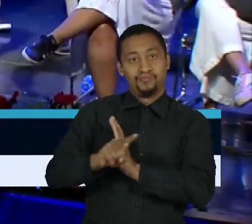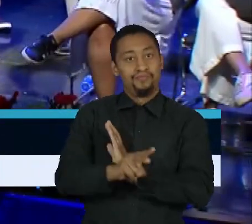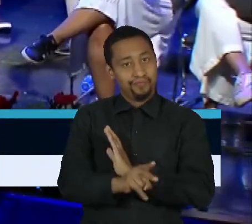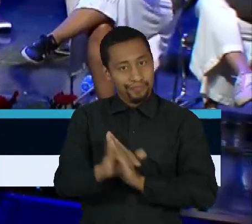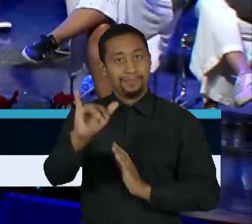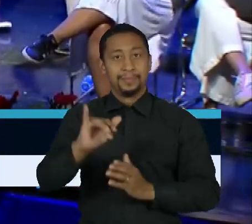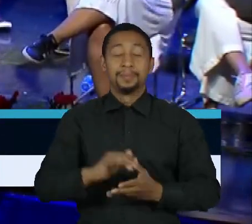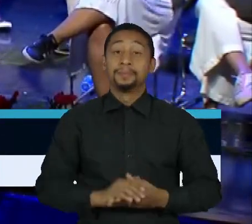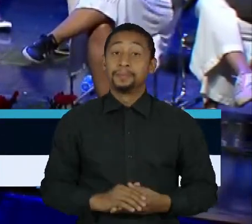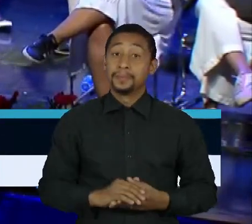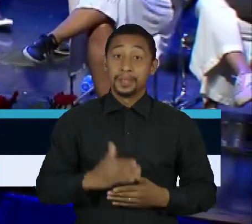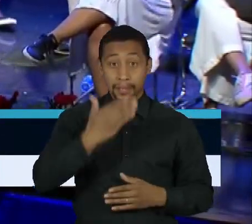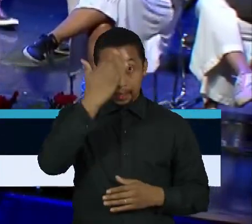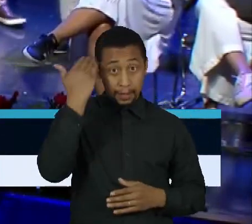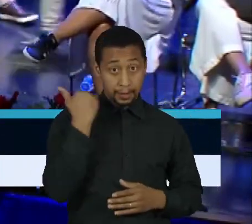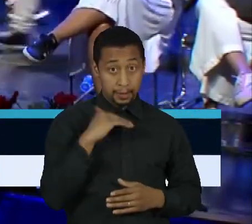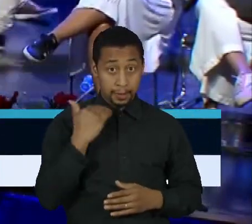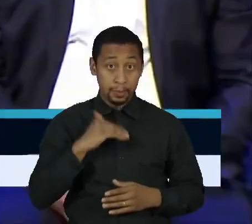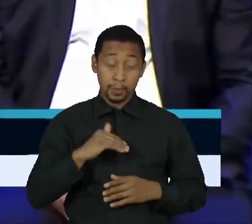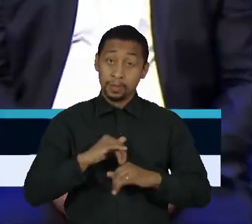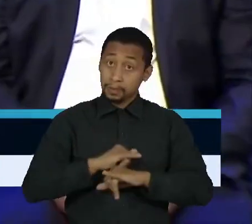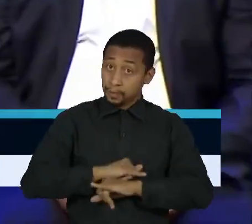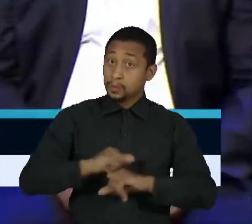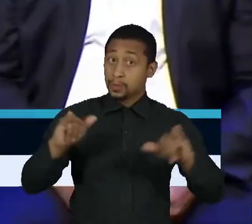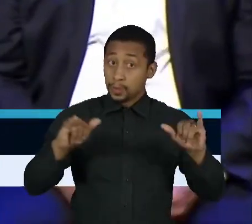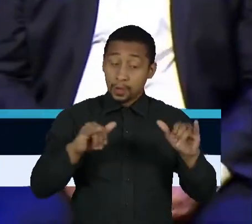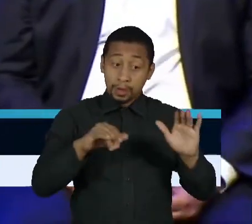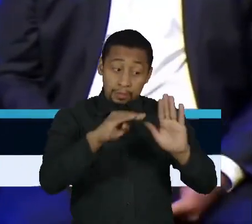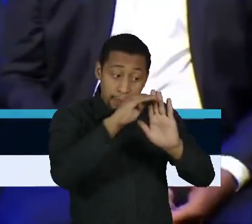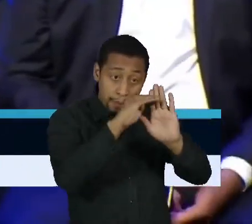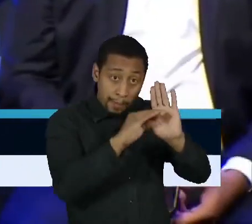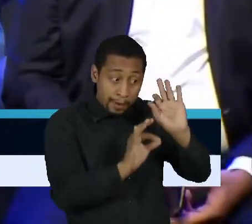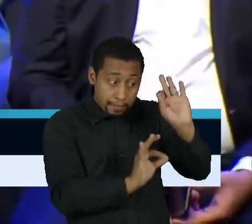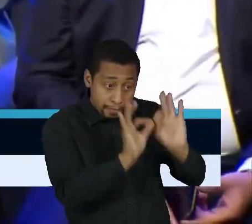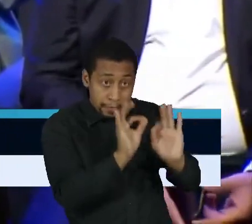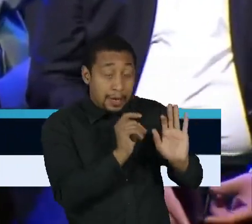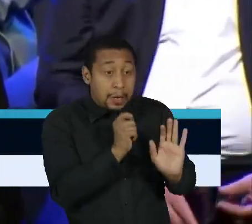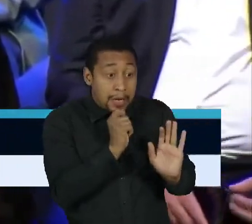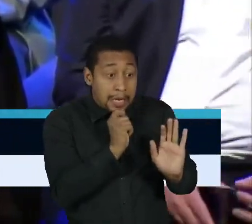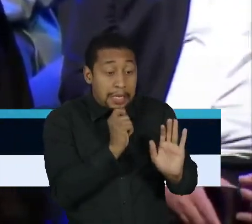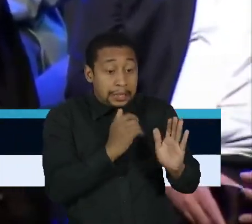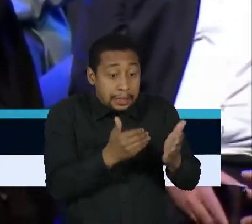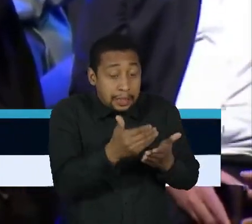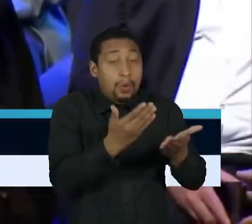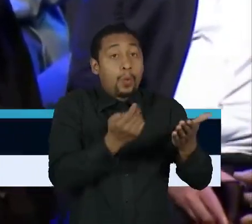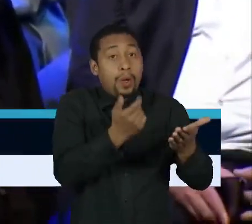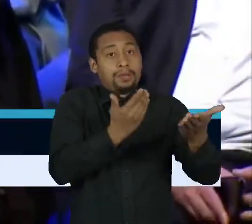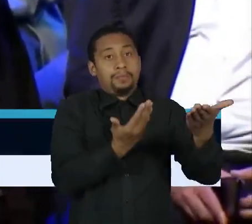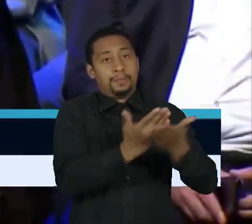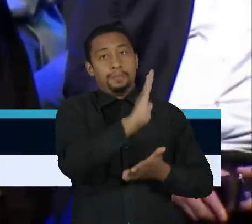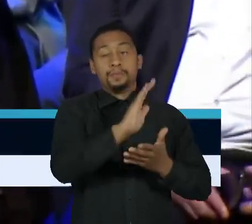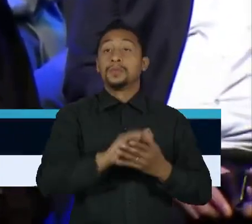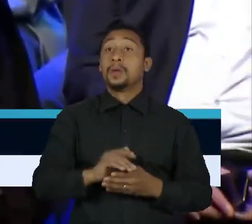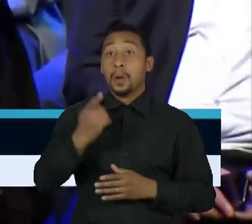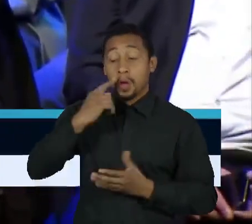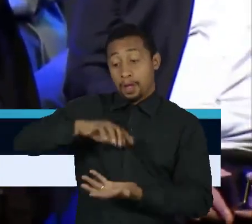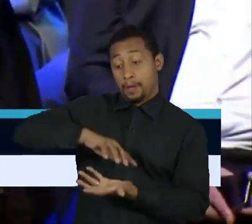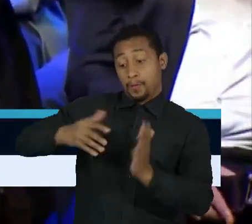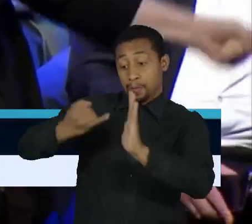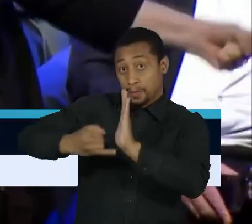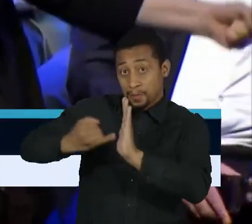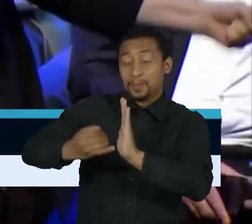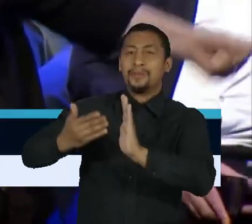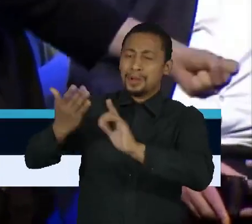Tebet, disse que o texto está pronto para ser aprovado. A reforma tributária, que é a reforma, que é a salvação da lavoura do Brasil, que vai abrir